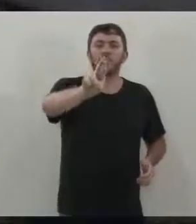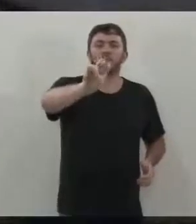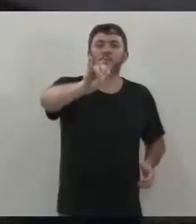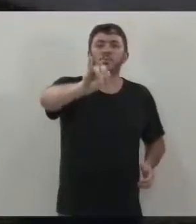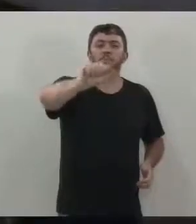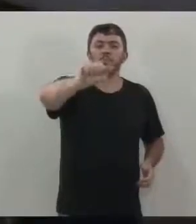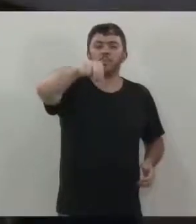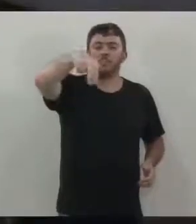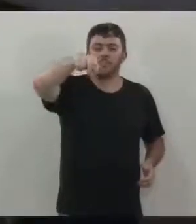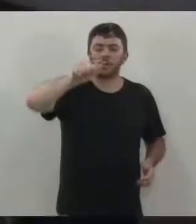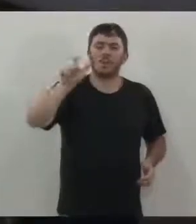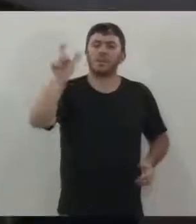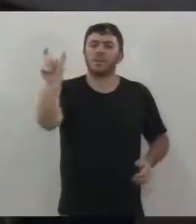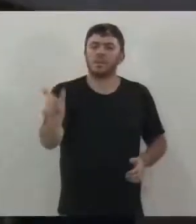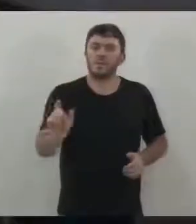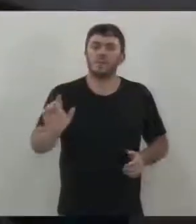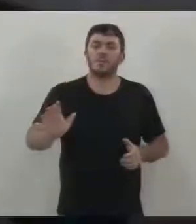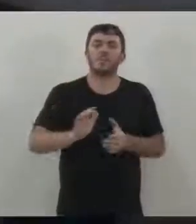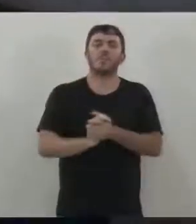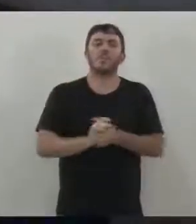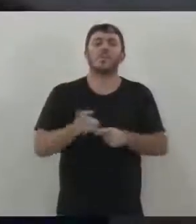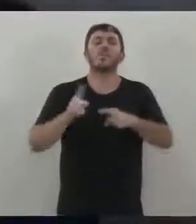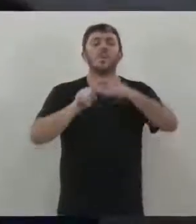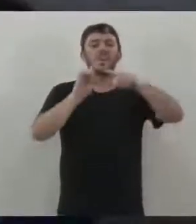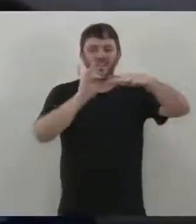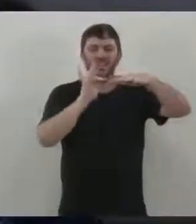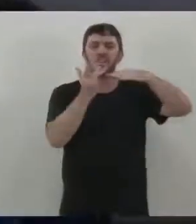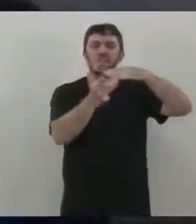polemizado com toda a razão nas redes sociais, né?